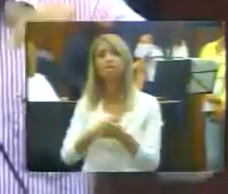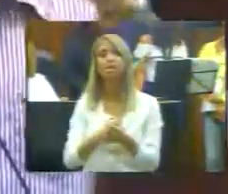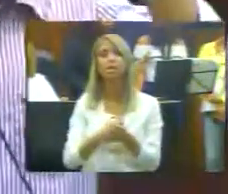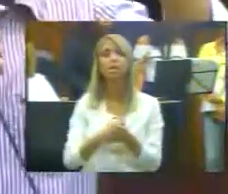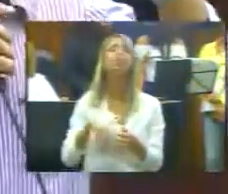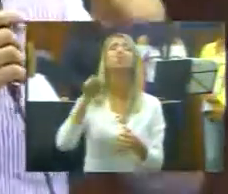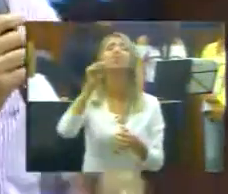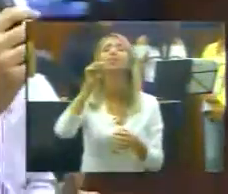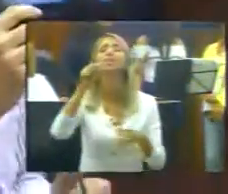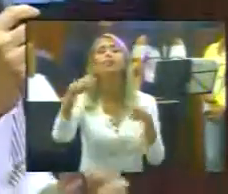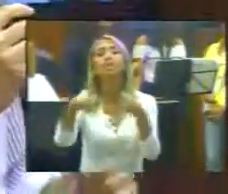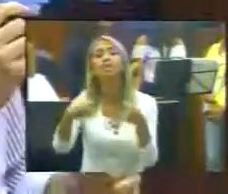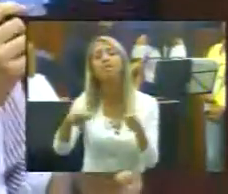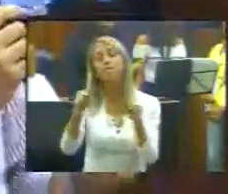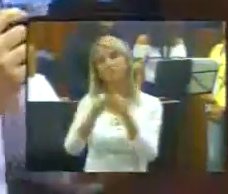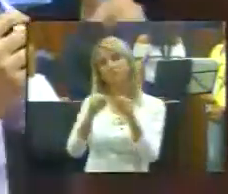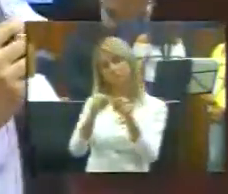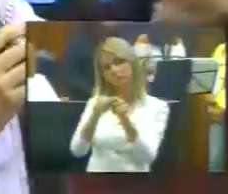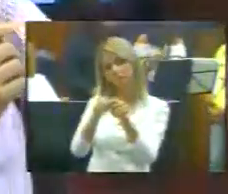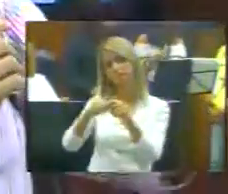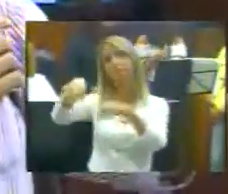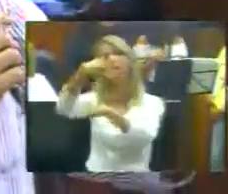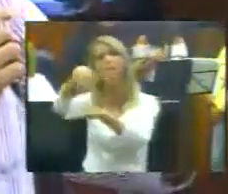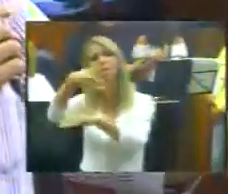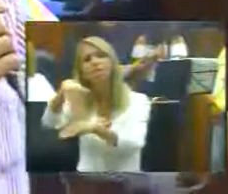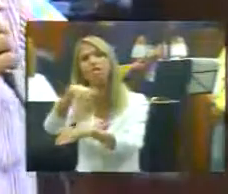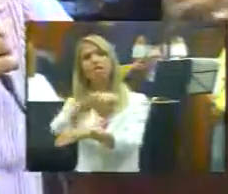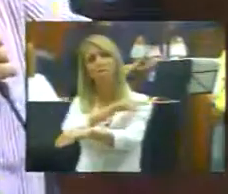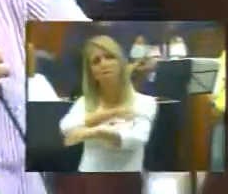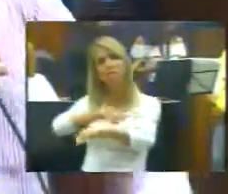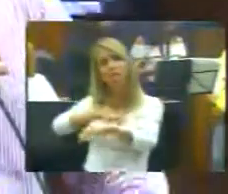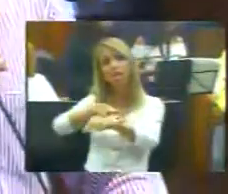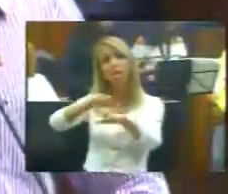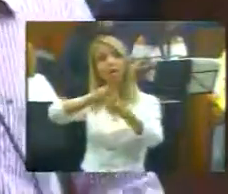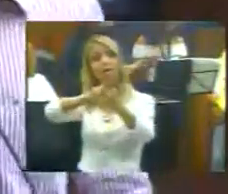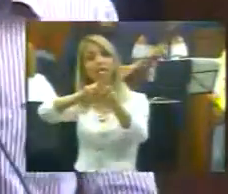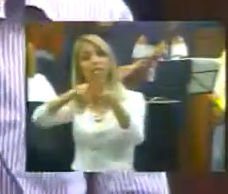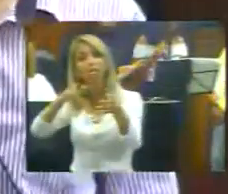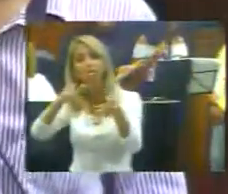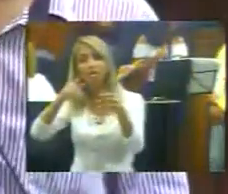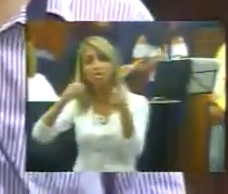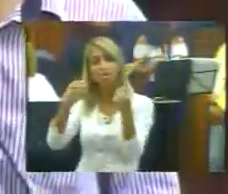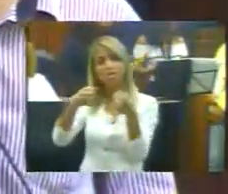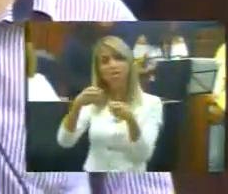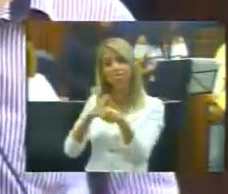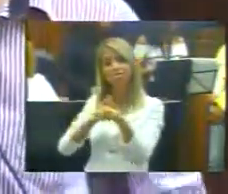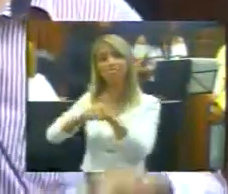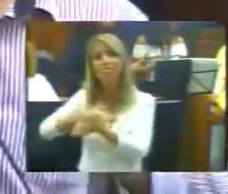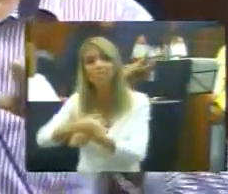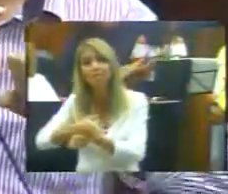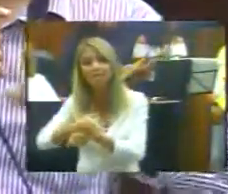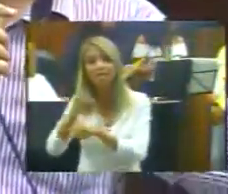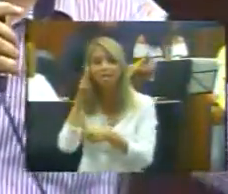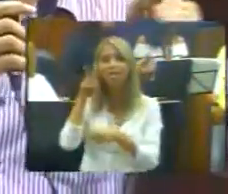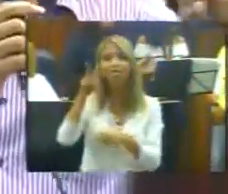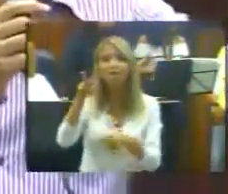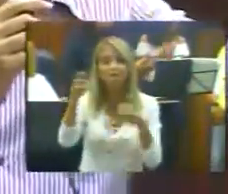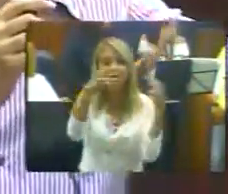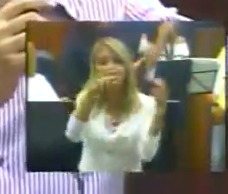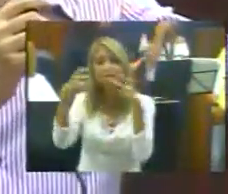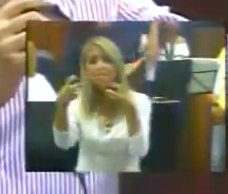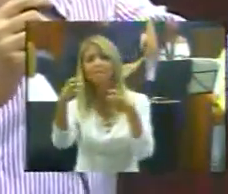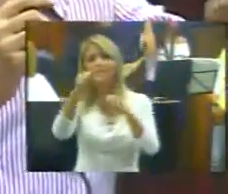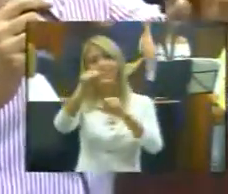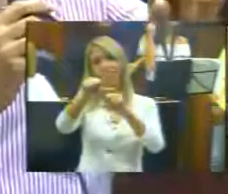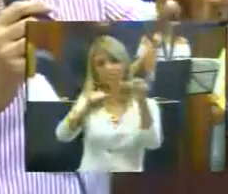gente precisa na secretaria, no governo e na própria Câmara modificar, para garantir para